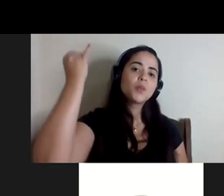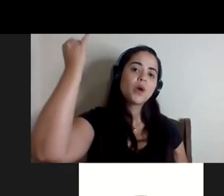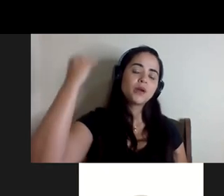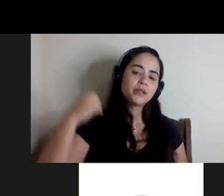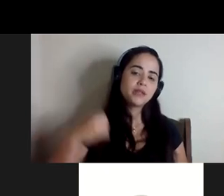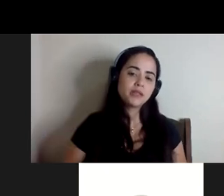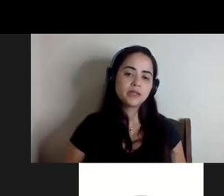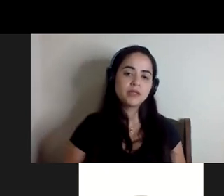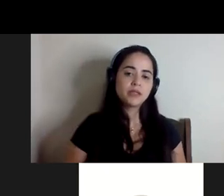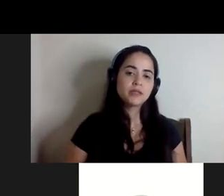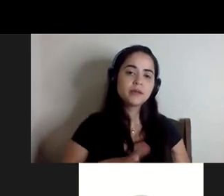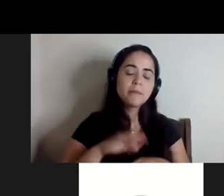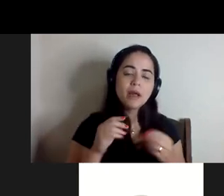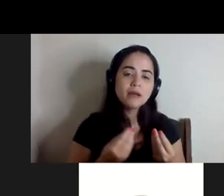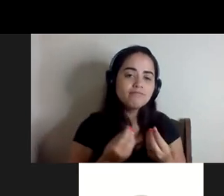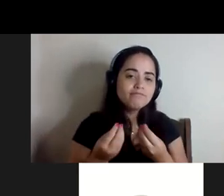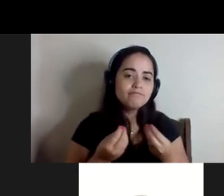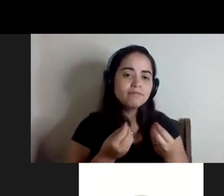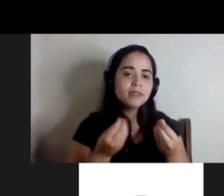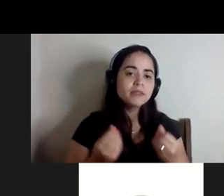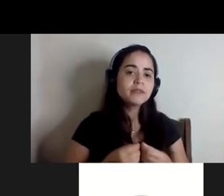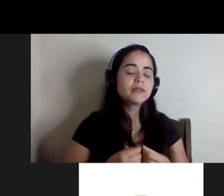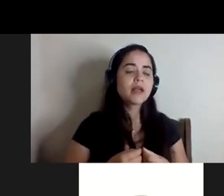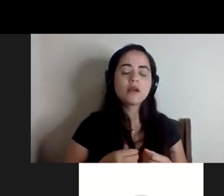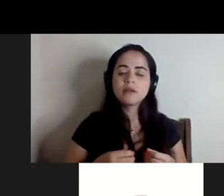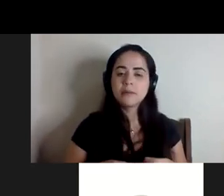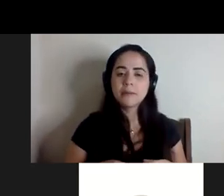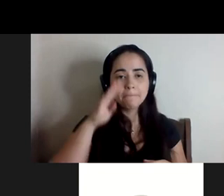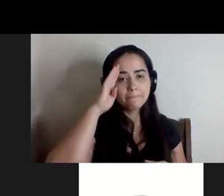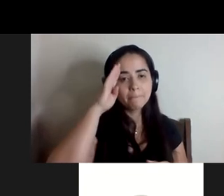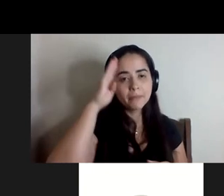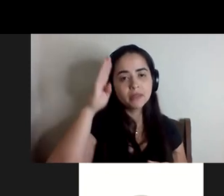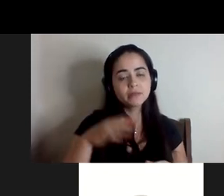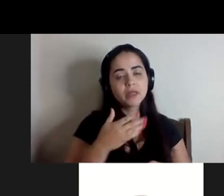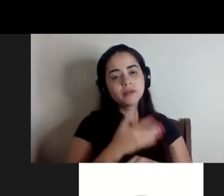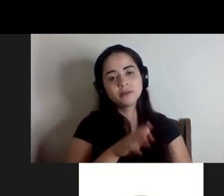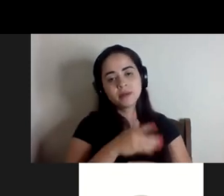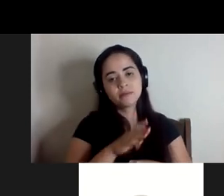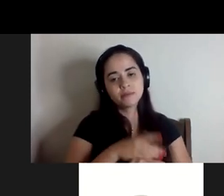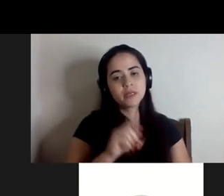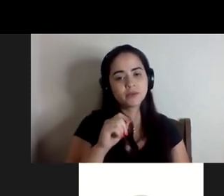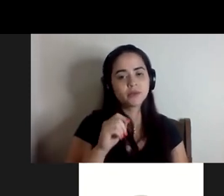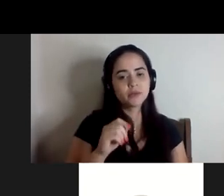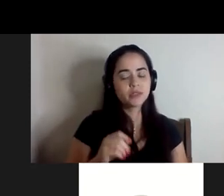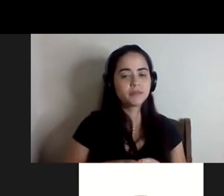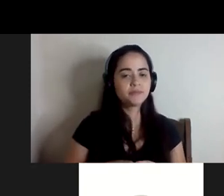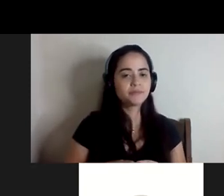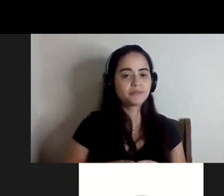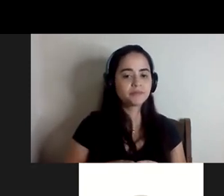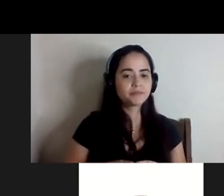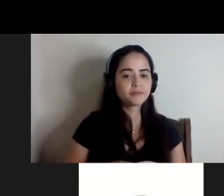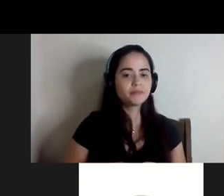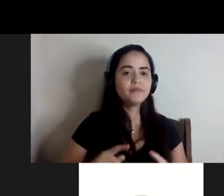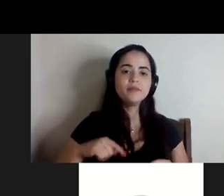mais delicado e essencial da nossa prática, que é tornar-nos